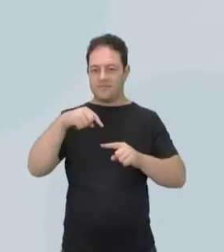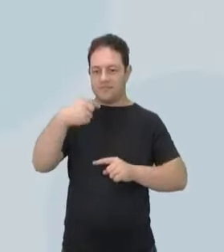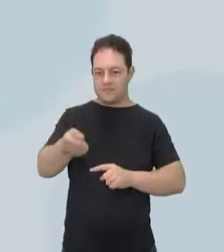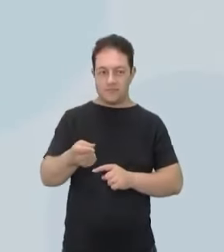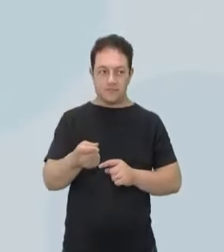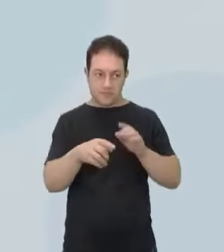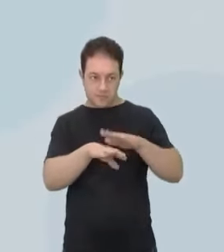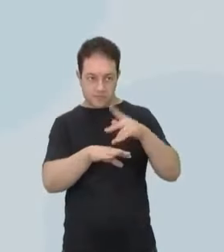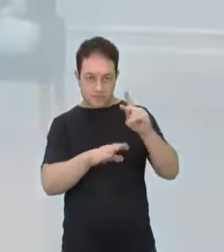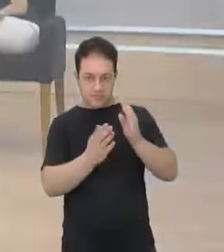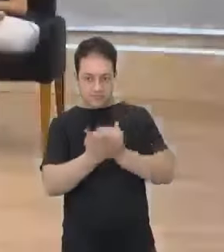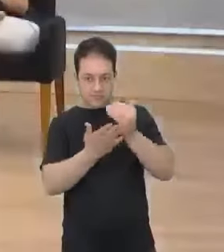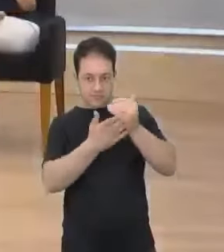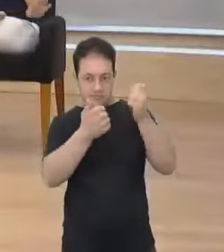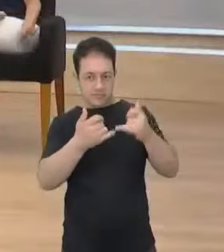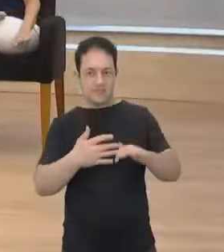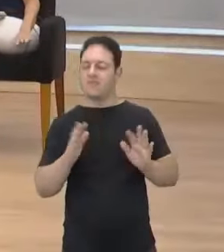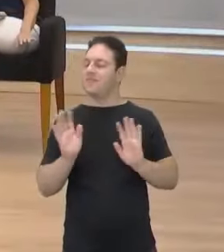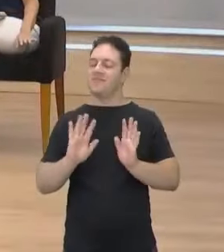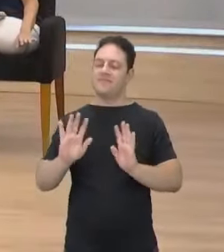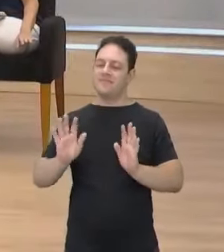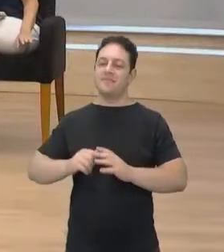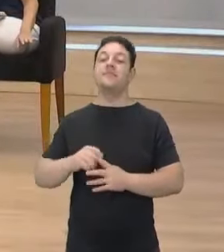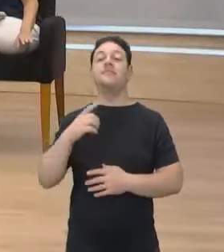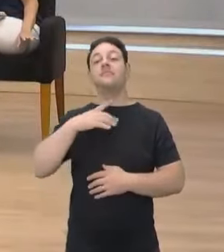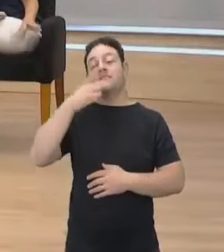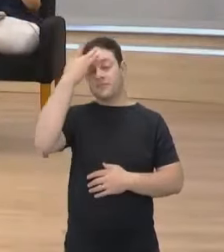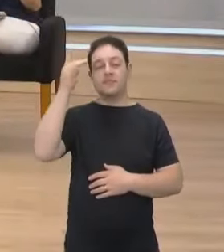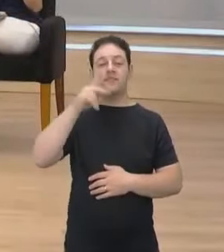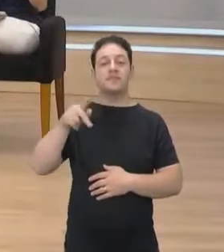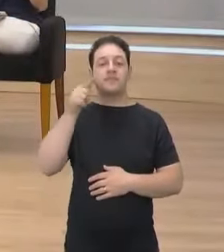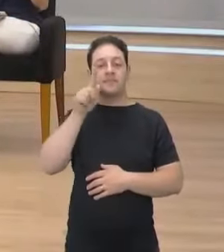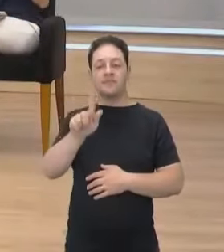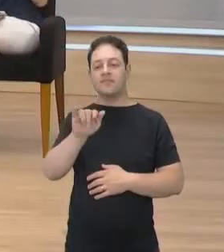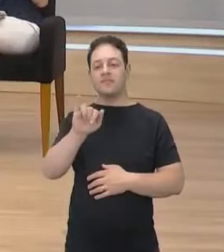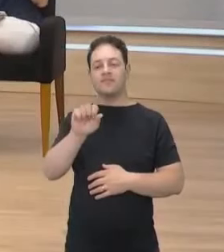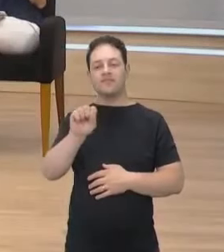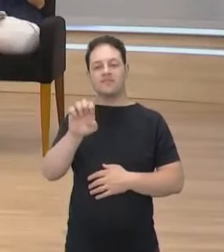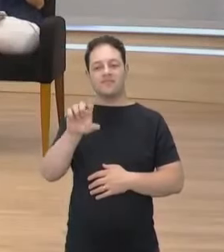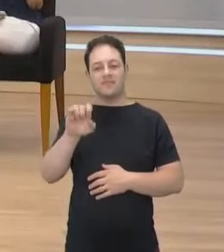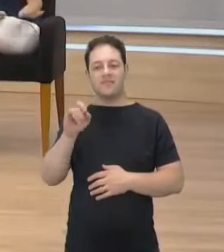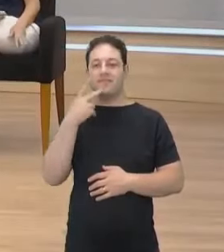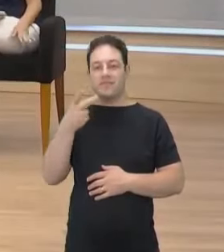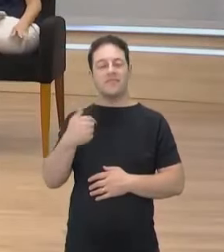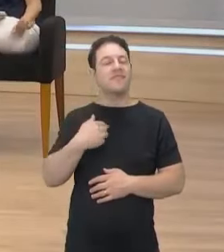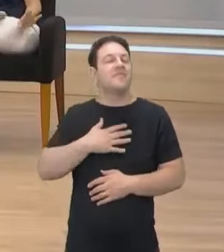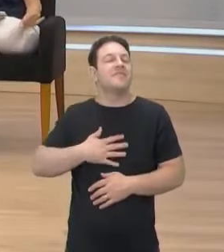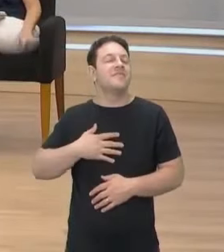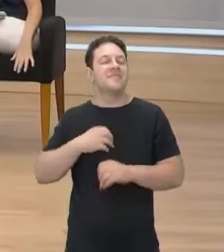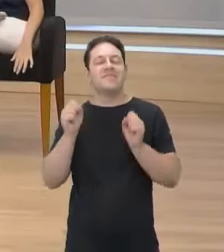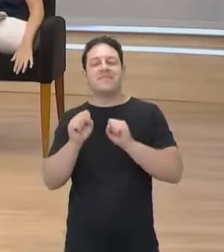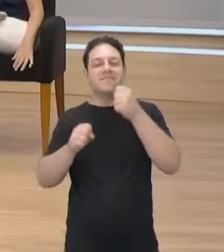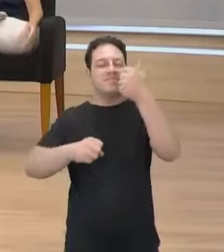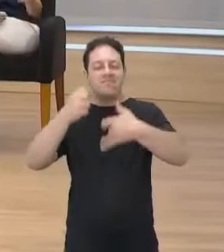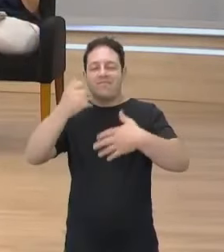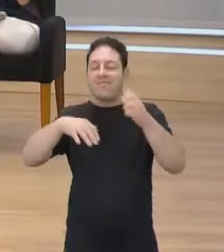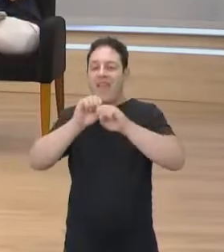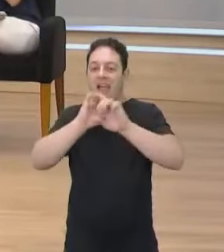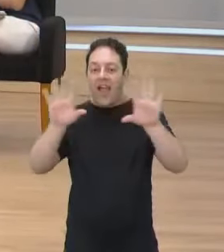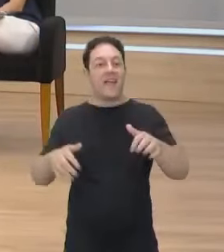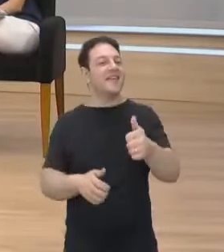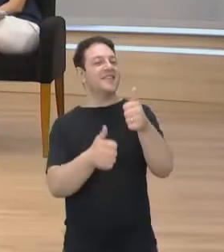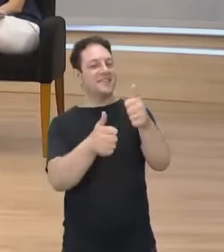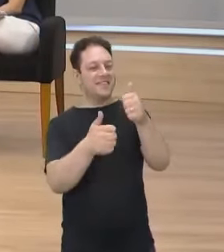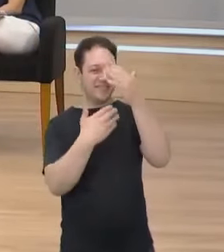fazer alguma intervenção, alguma pergunta? Teve aqui a professora Gisele, minha xará, inclusive falou que está adorando a explicação, super interessante. Poxa, muito